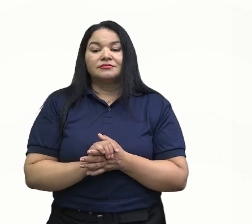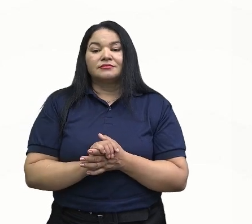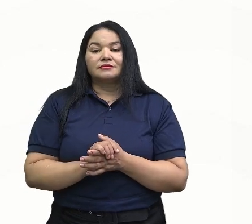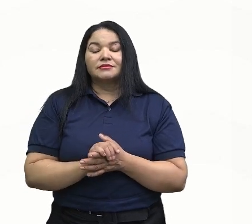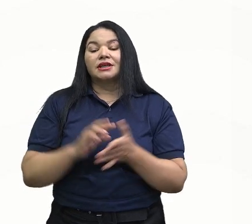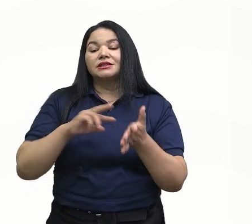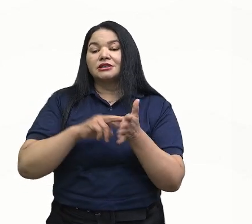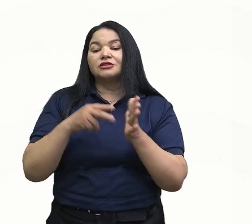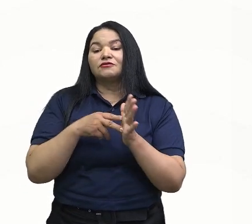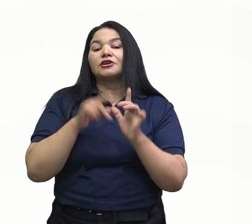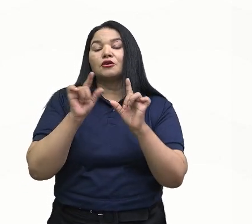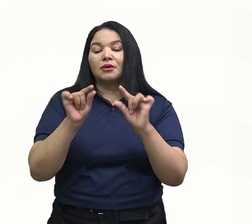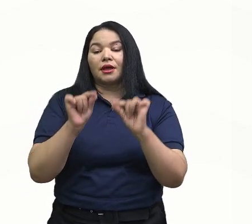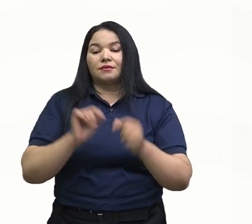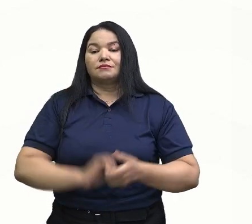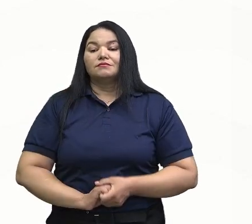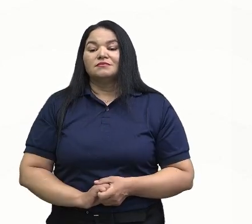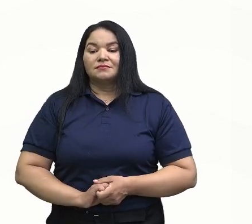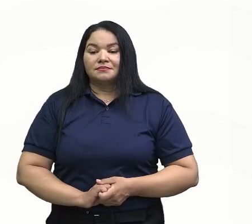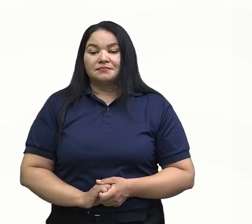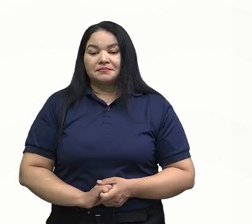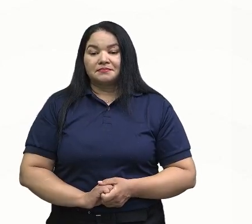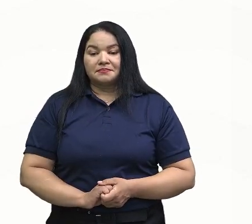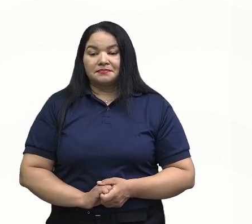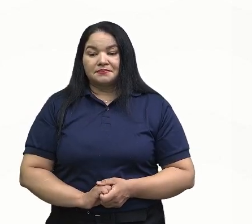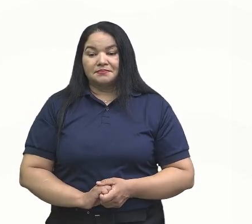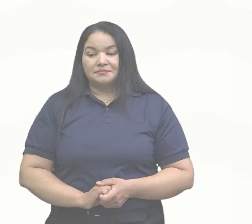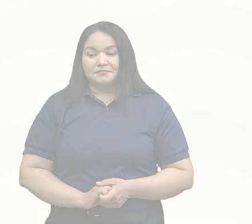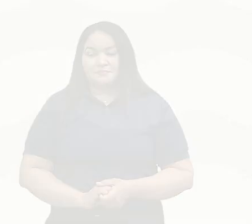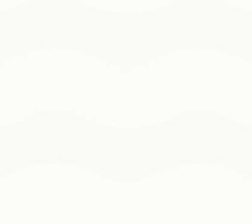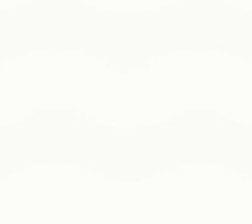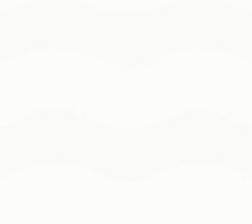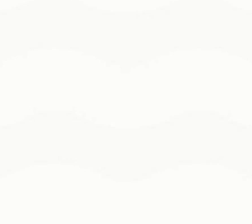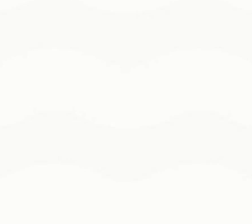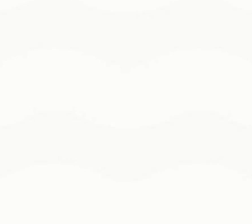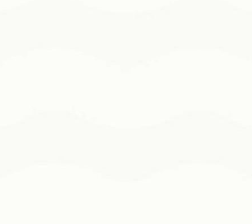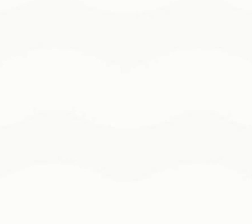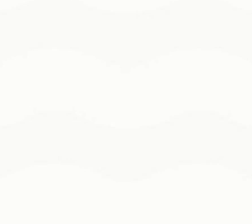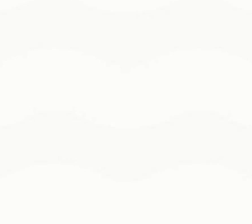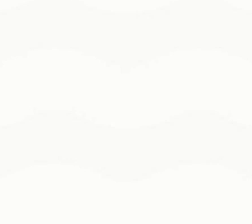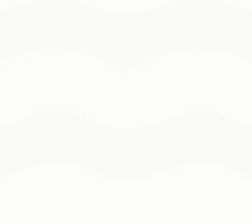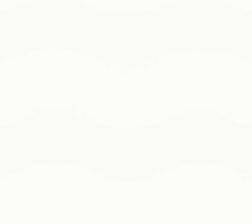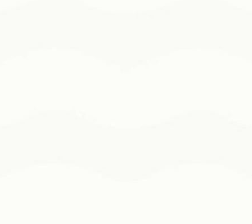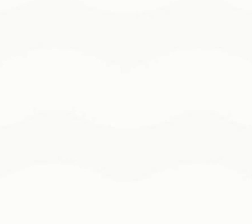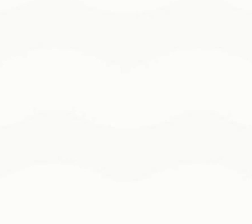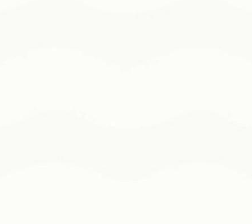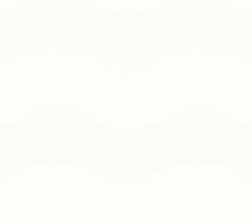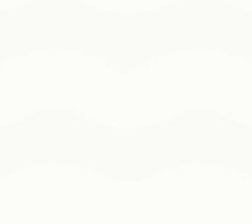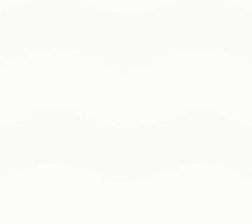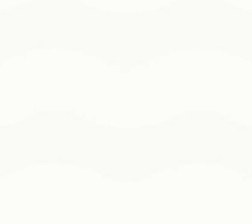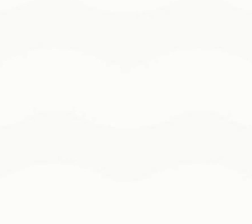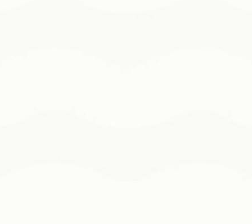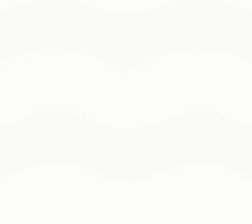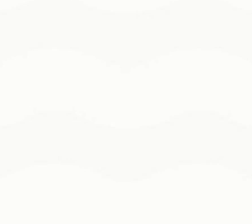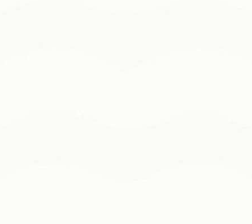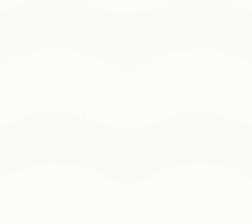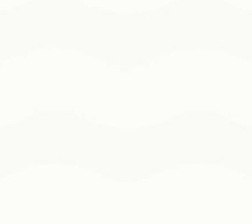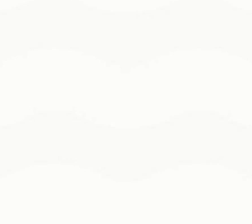posso descer muito até chegar em 0 Kelvin. E aí é dito que as moléculas vão,